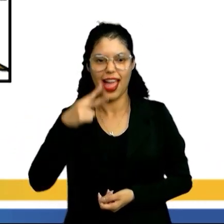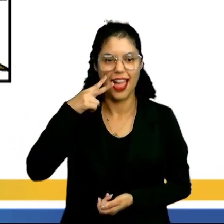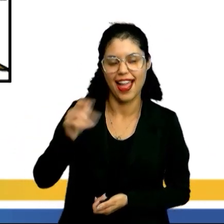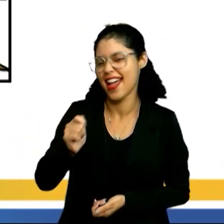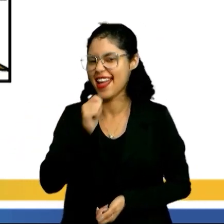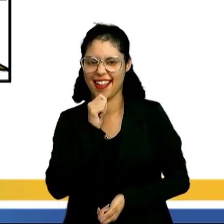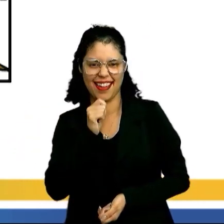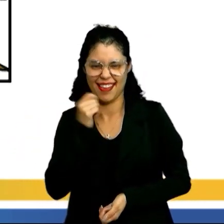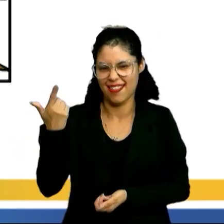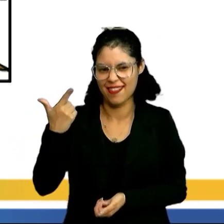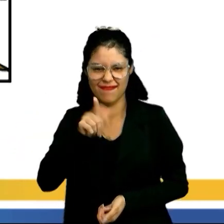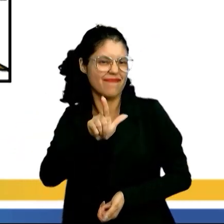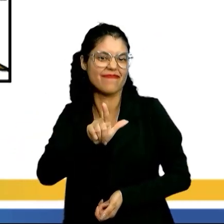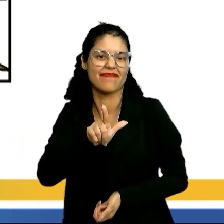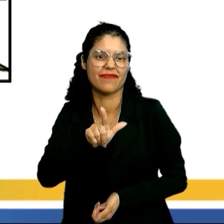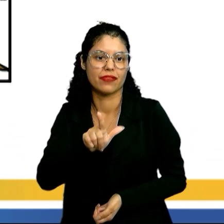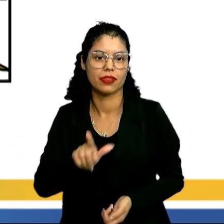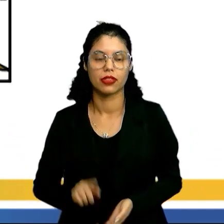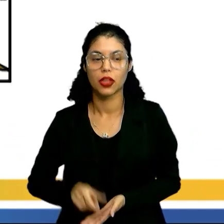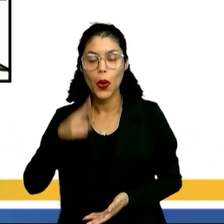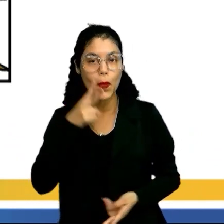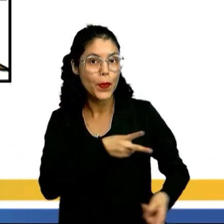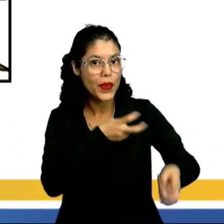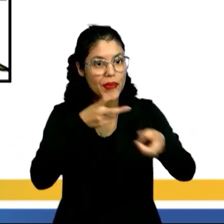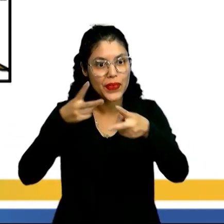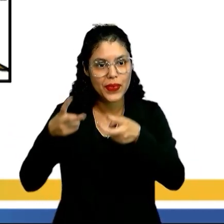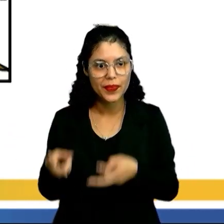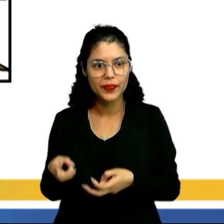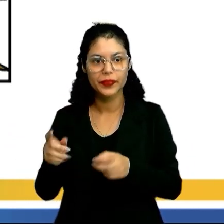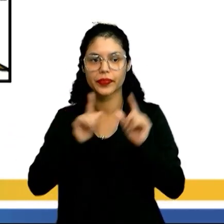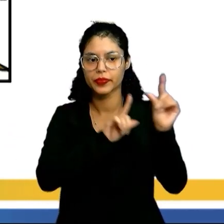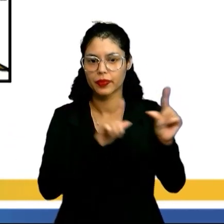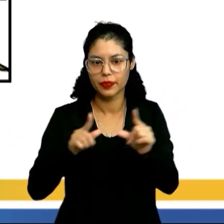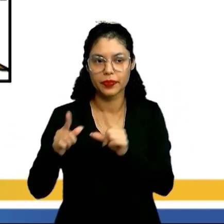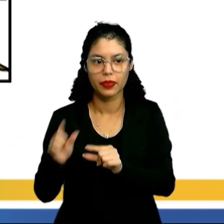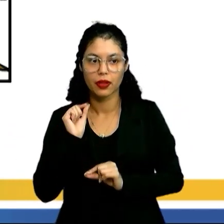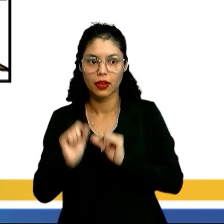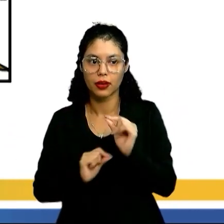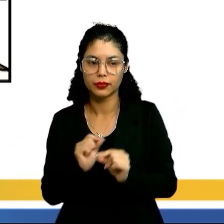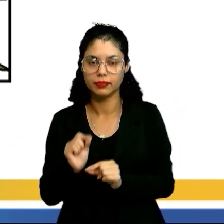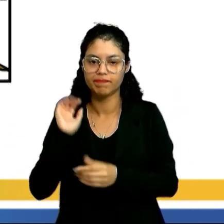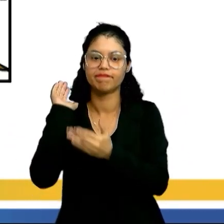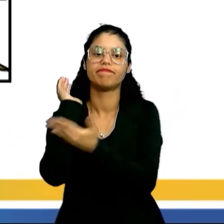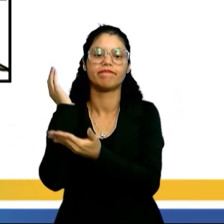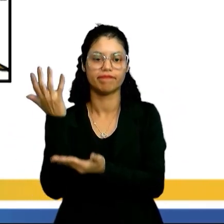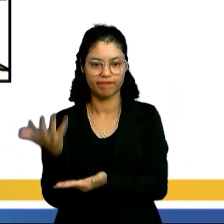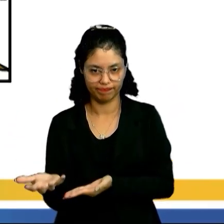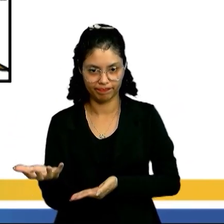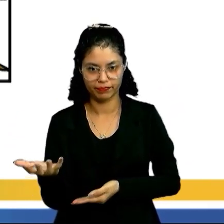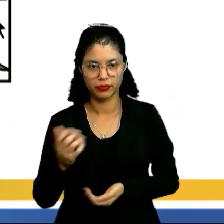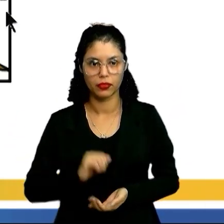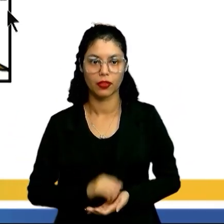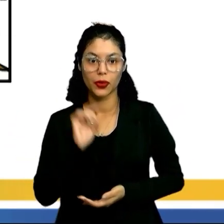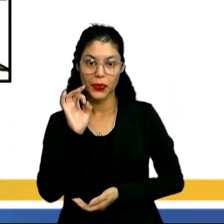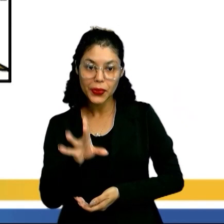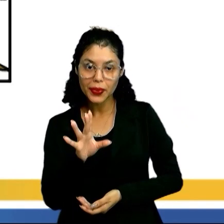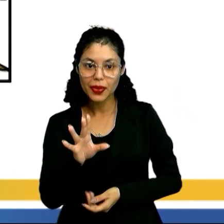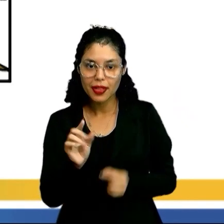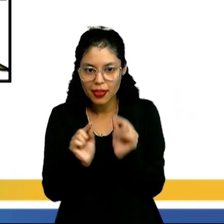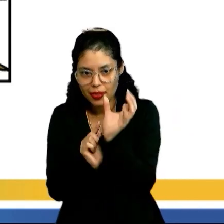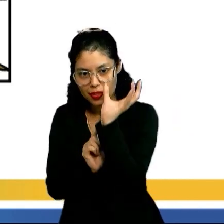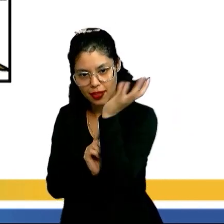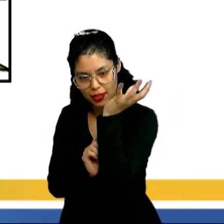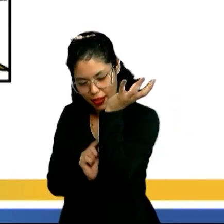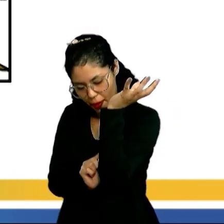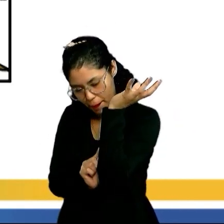ainda não venceram. Então, se a gente observar nessa tirinha, a gente vê o quê? O desmatamento, certo? Só que bem do